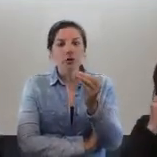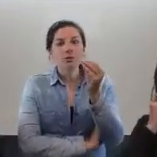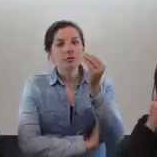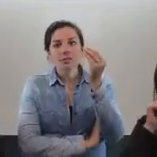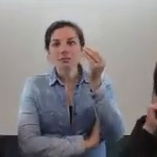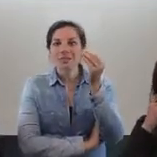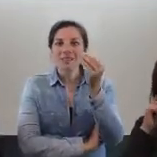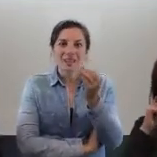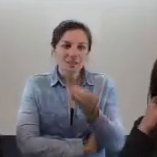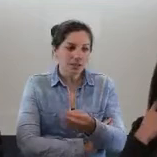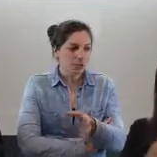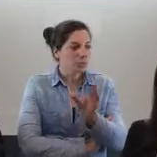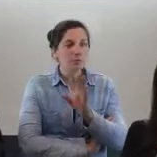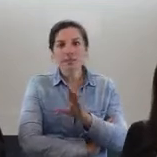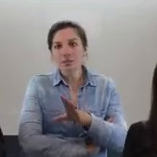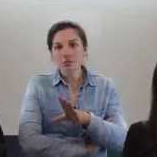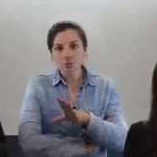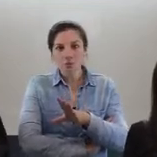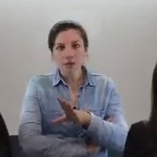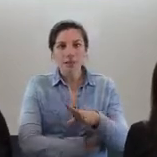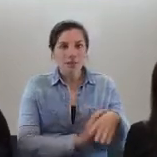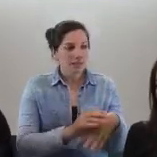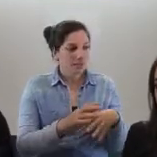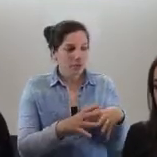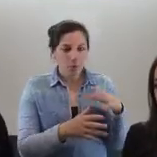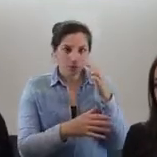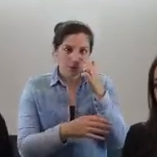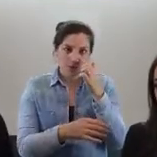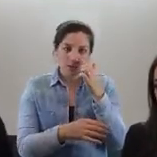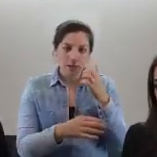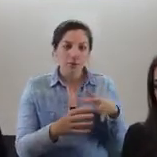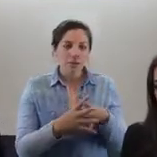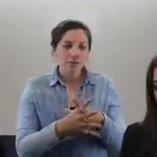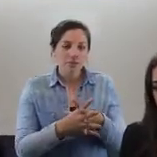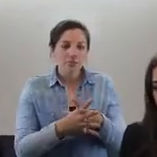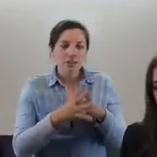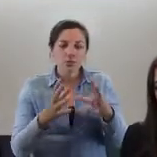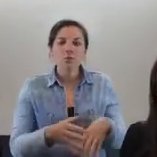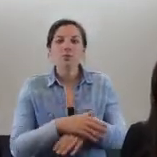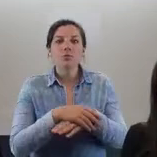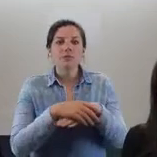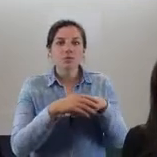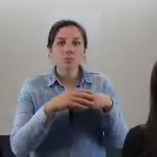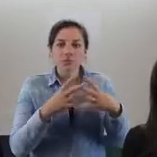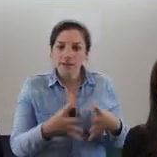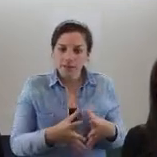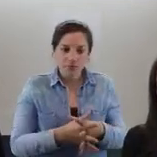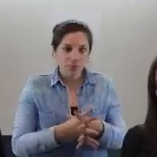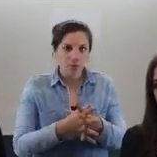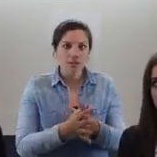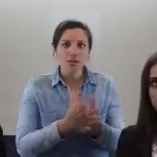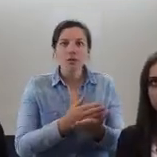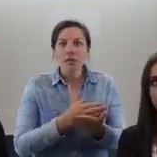o periódico ele vai trazer uma série de artigos sobre aquele assunto, né? E como as meninas falaram, são textos que foram passados por